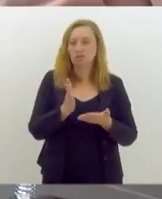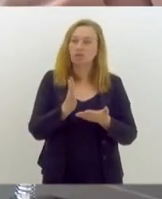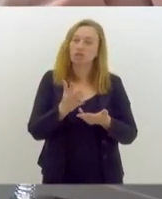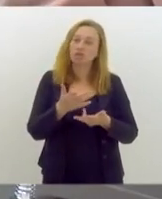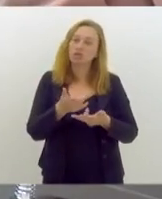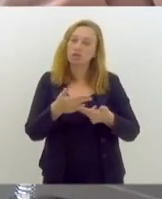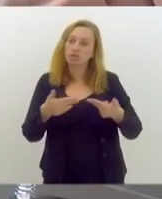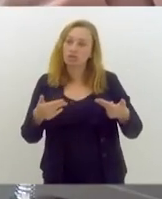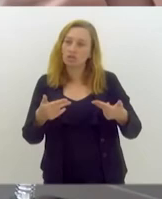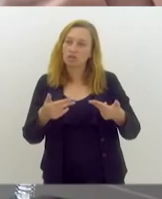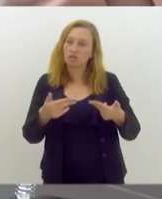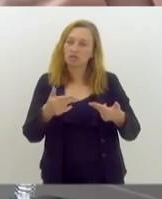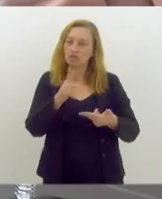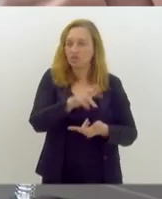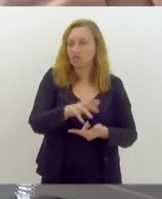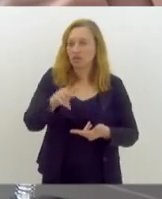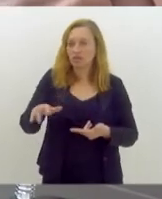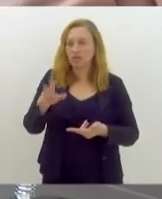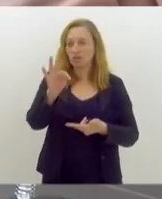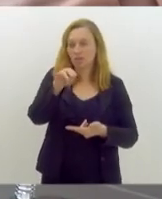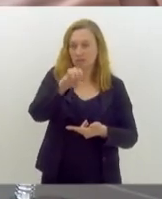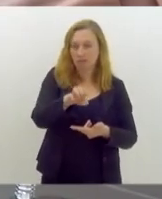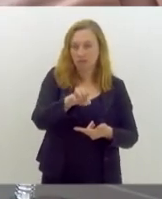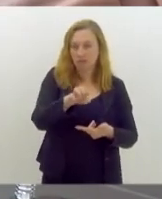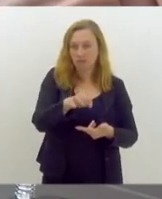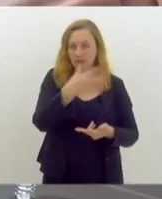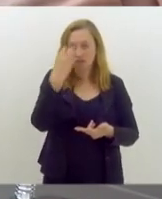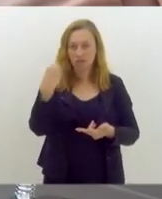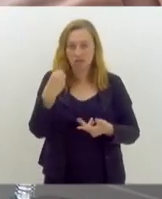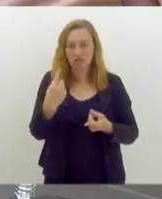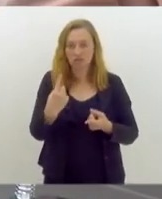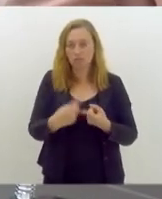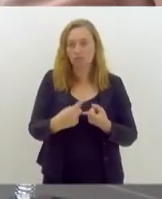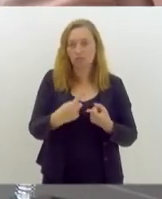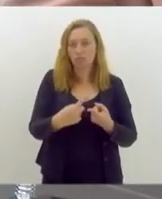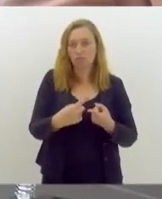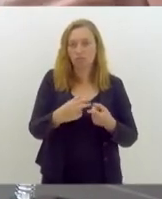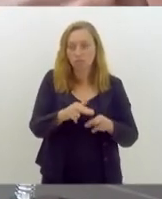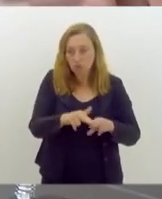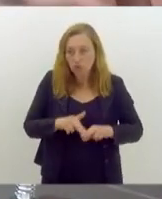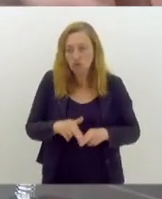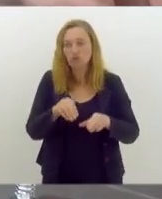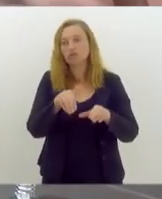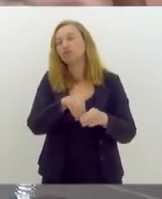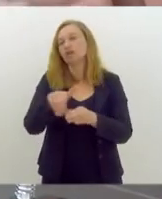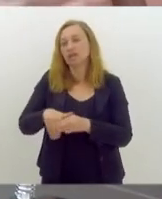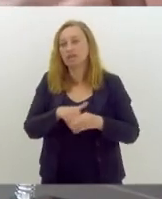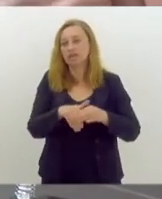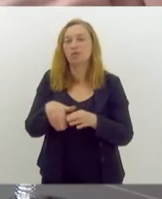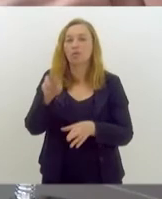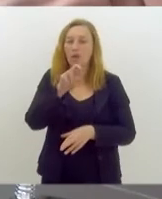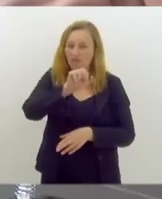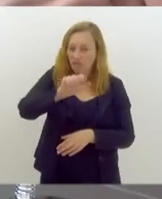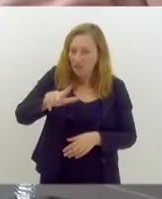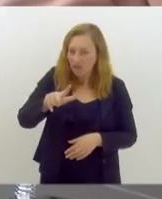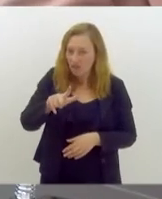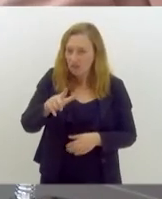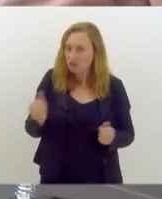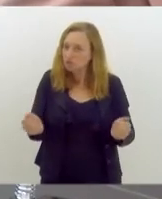período que já viveu o nome dele o Rafael deve ter